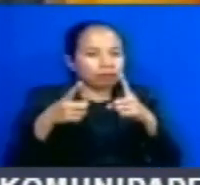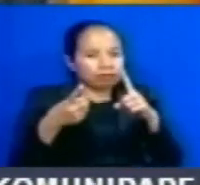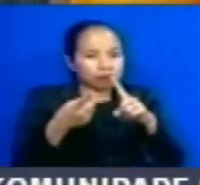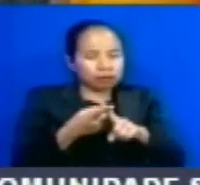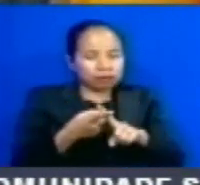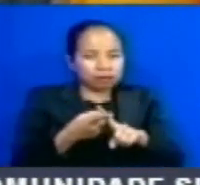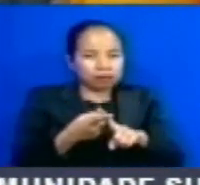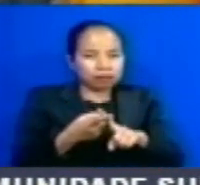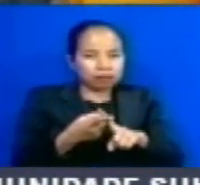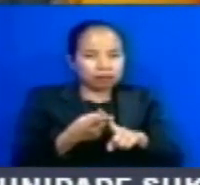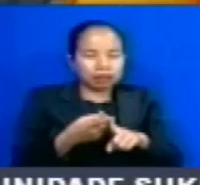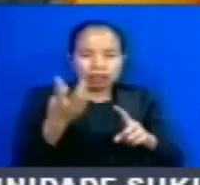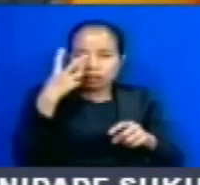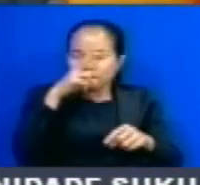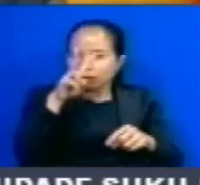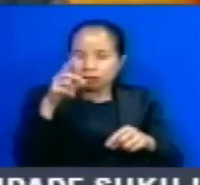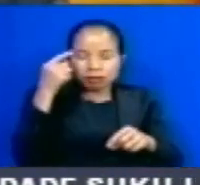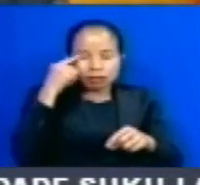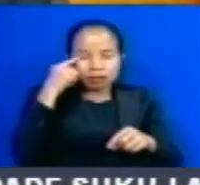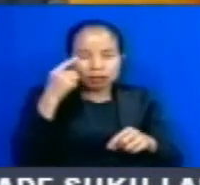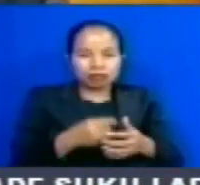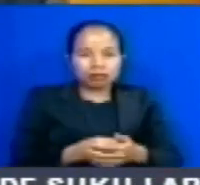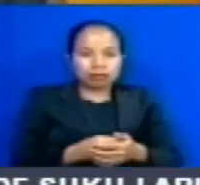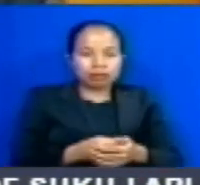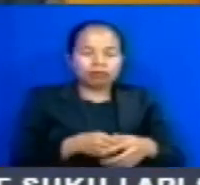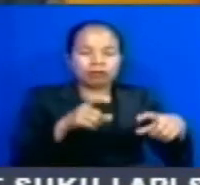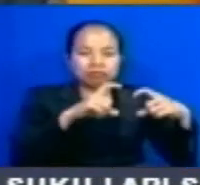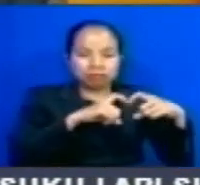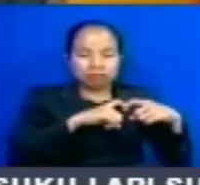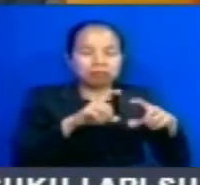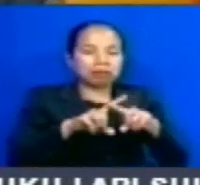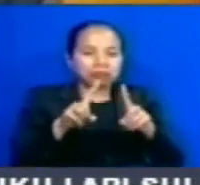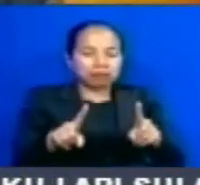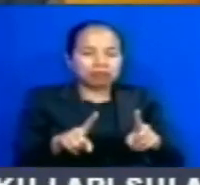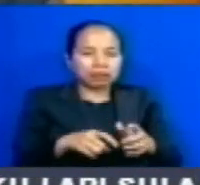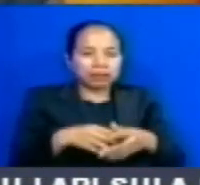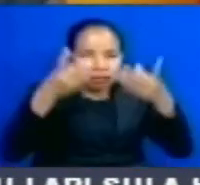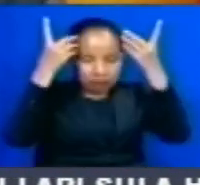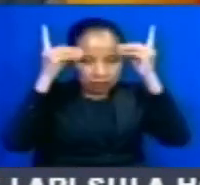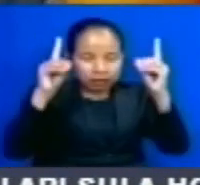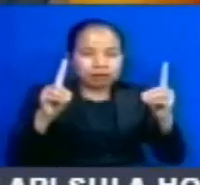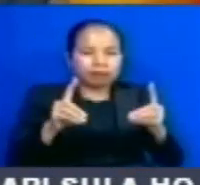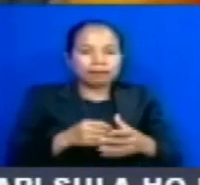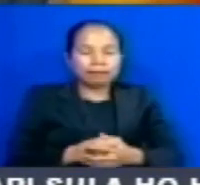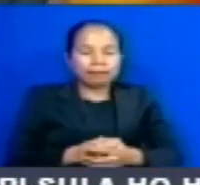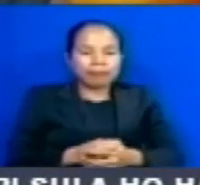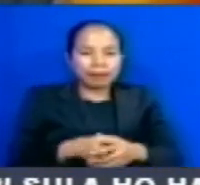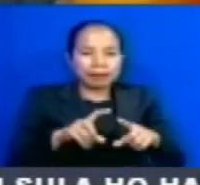mahalap tia itania matang hori bosok itania fuar. Ikusmai itasidi, itamono.